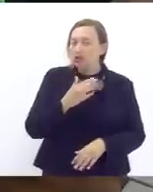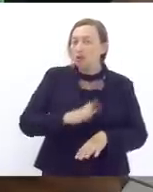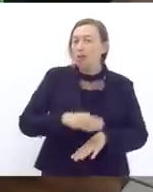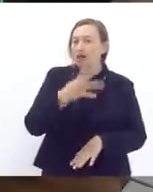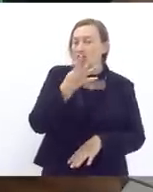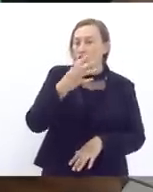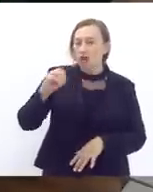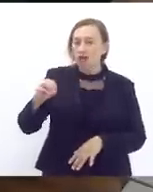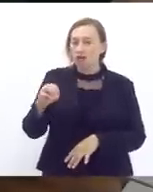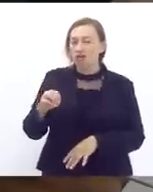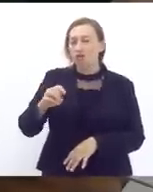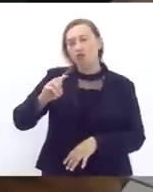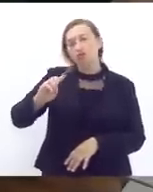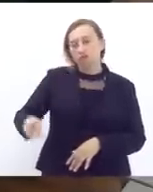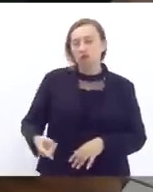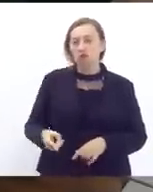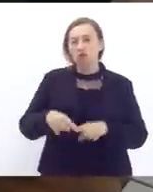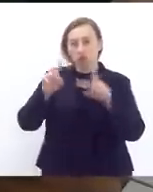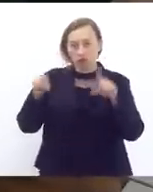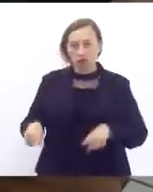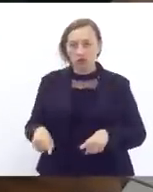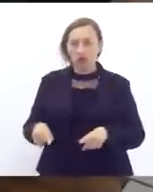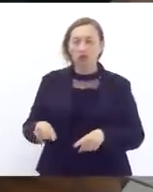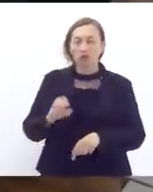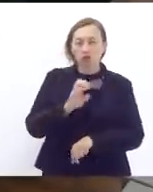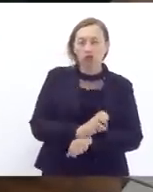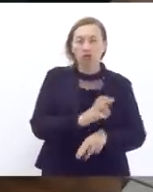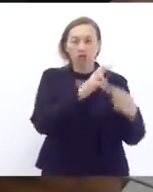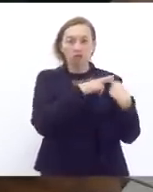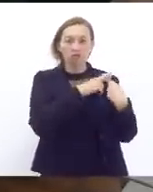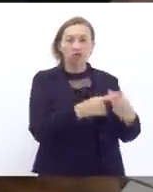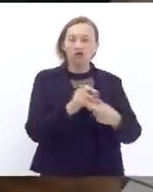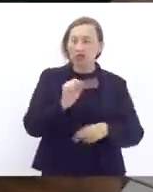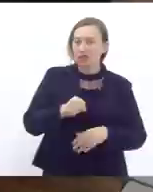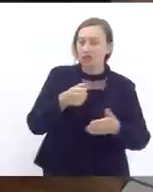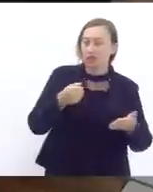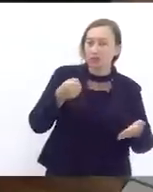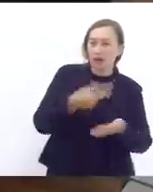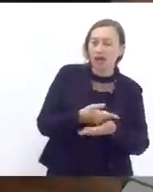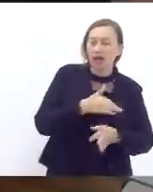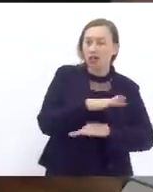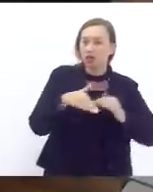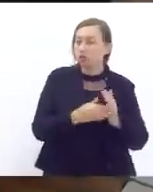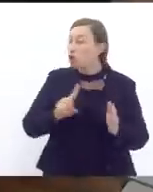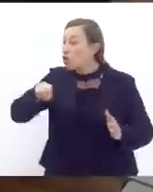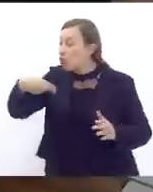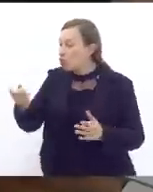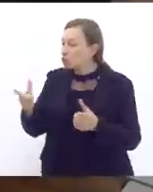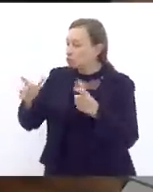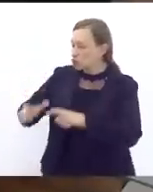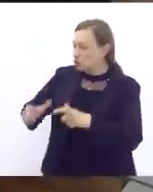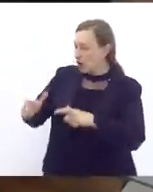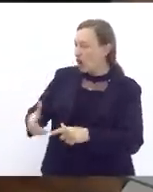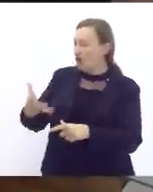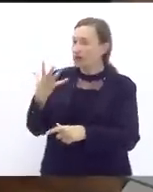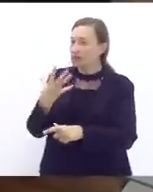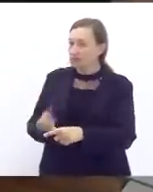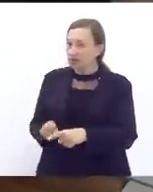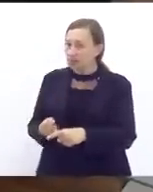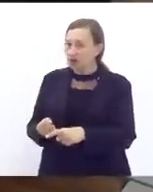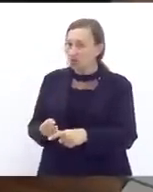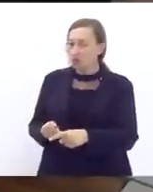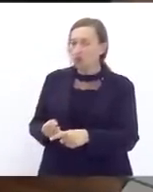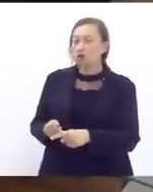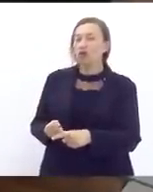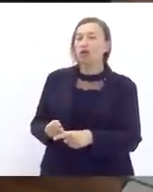400 mil funcionários e deu o estado tem a responsabilidade dele sim outros órgãos receberam só o Executivo como decano falou não recebeu